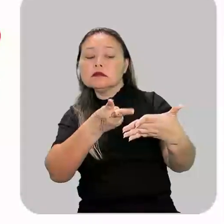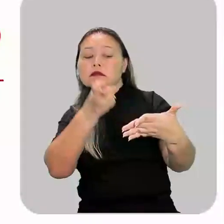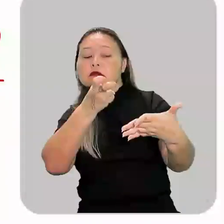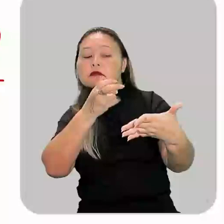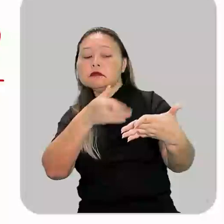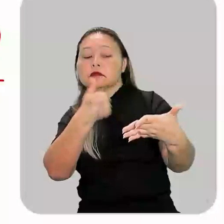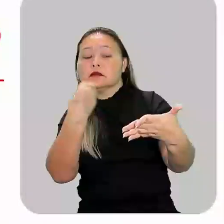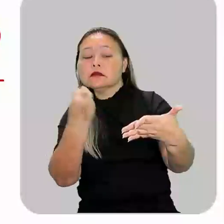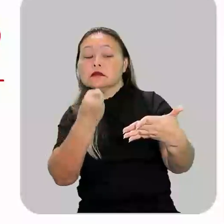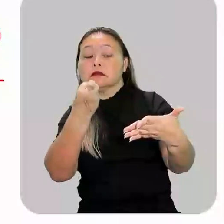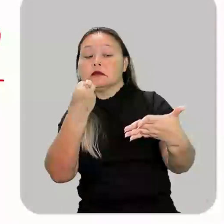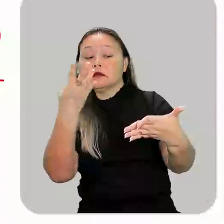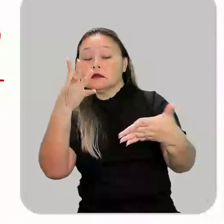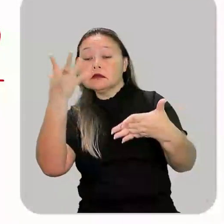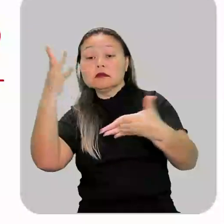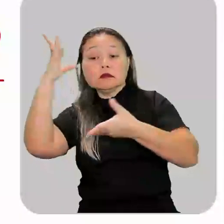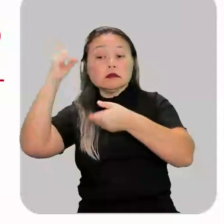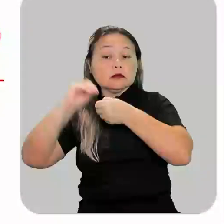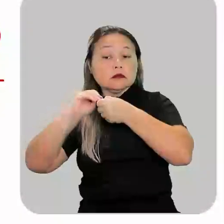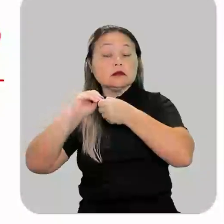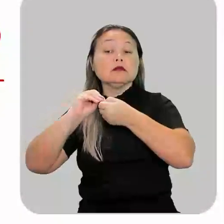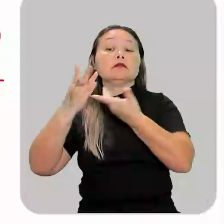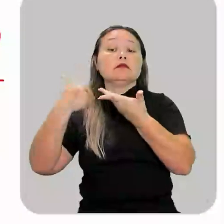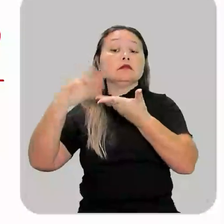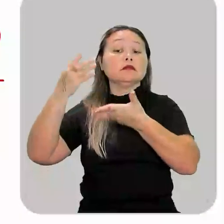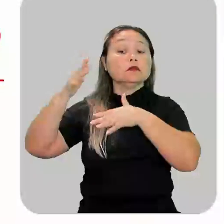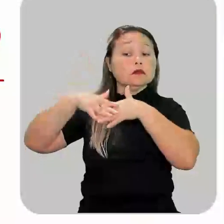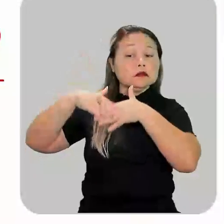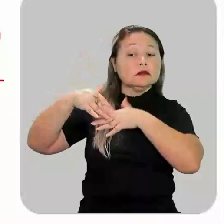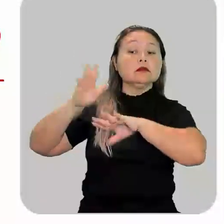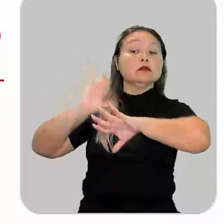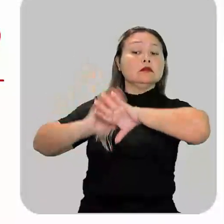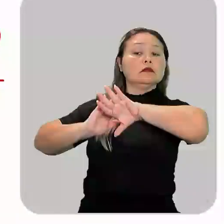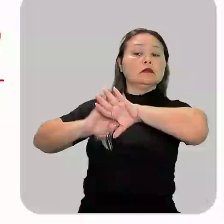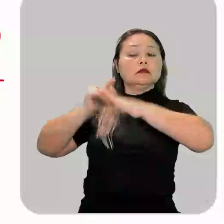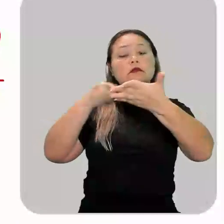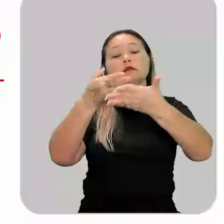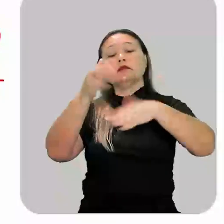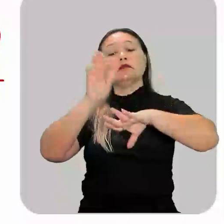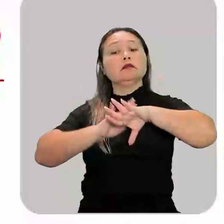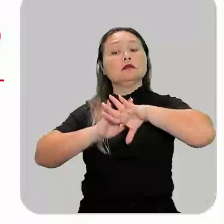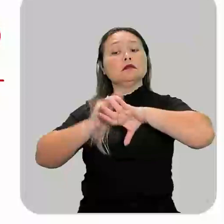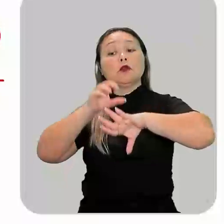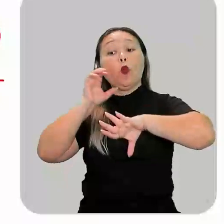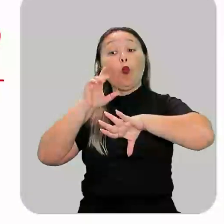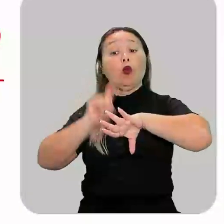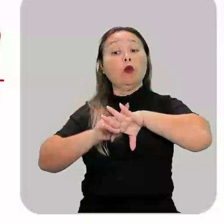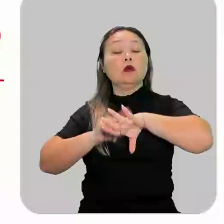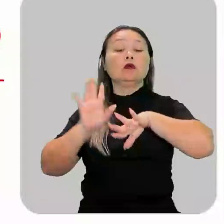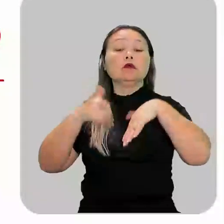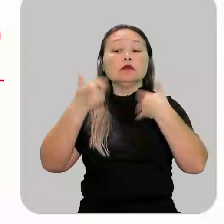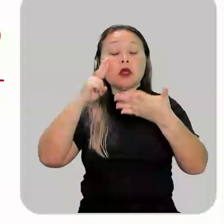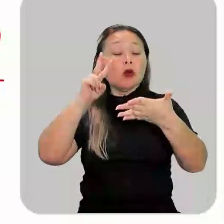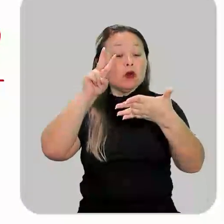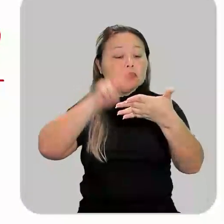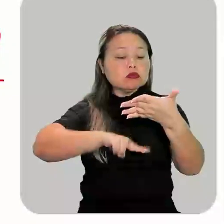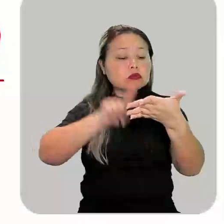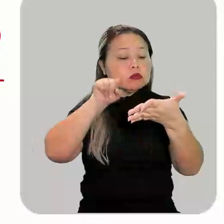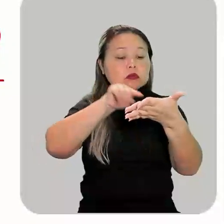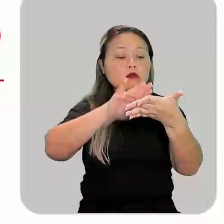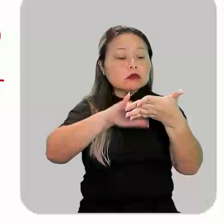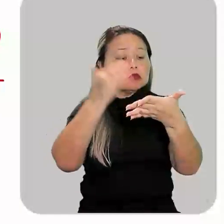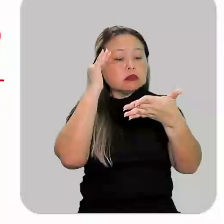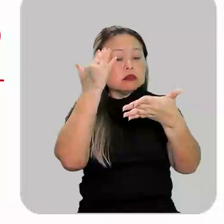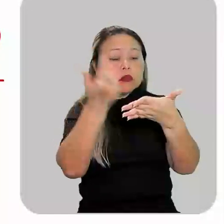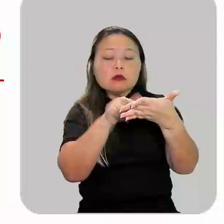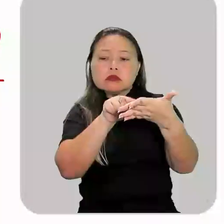a lógica matemática por trás da questão. A gente já vem falando isso para eles, né, já de algum tempo, né? Tem que olhar para a questão e já